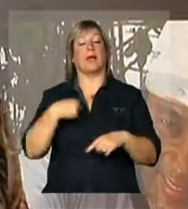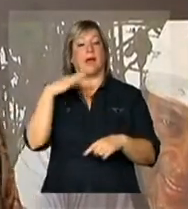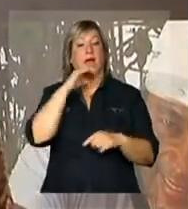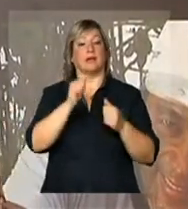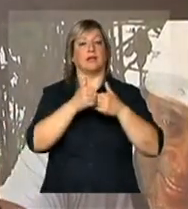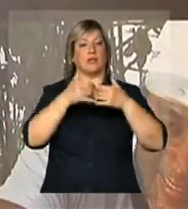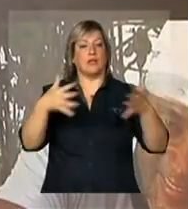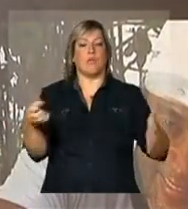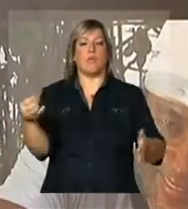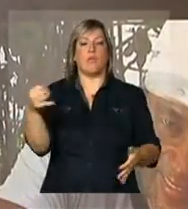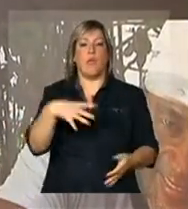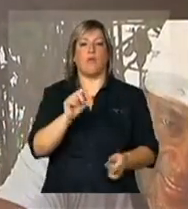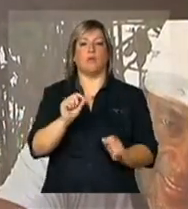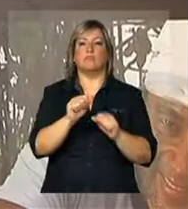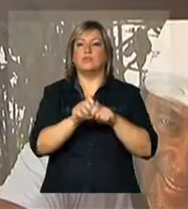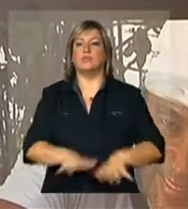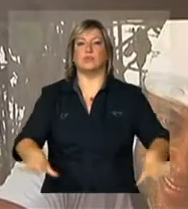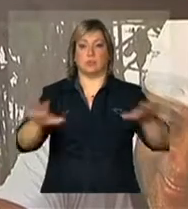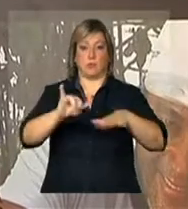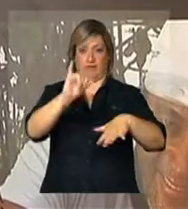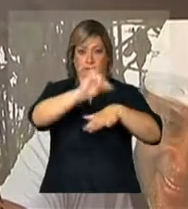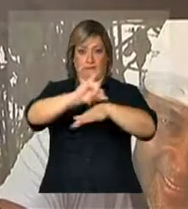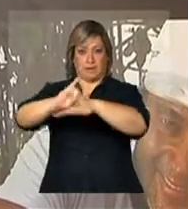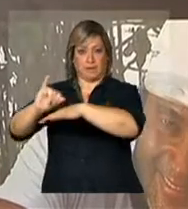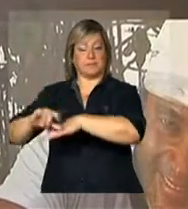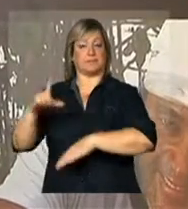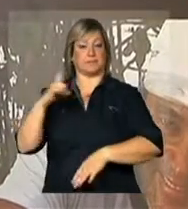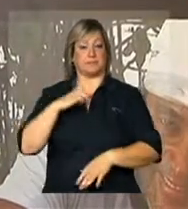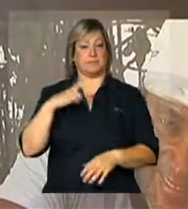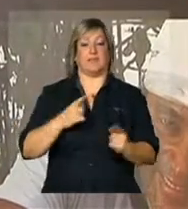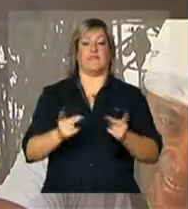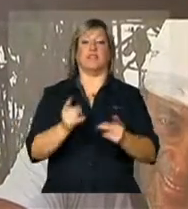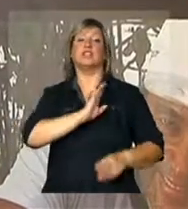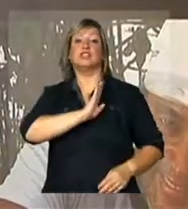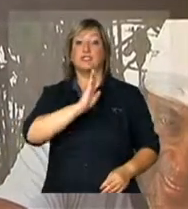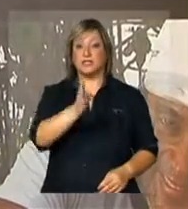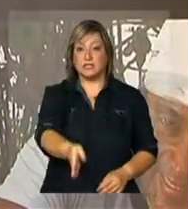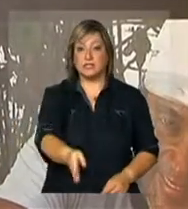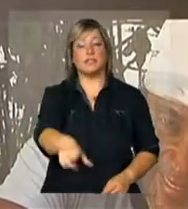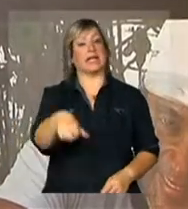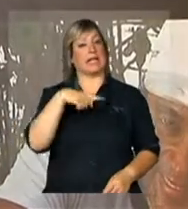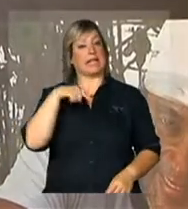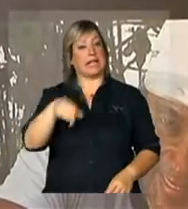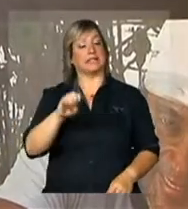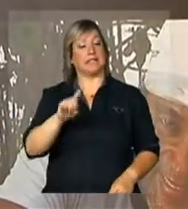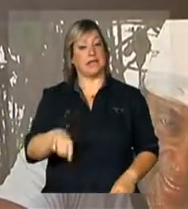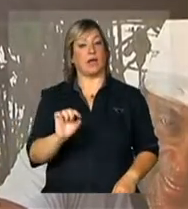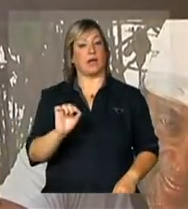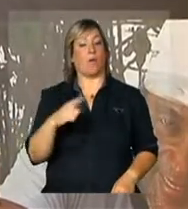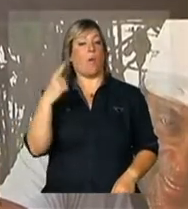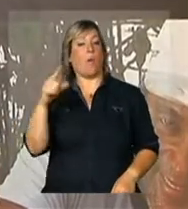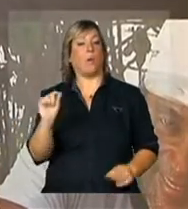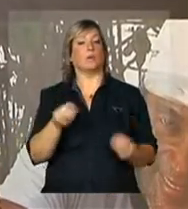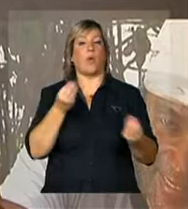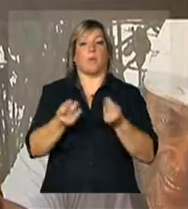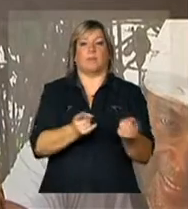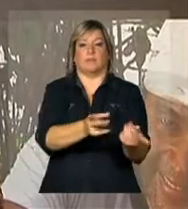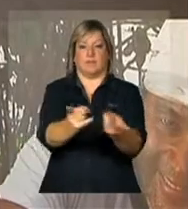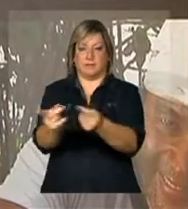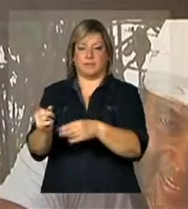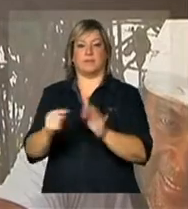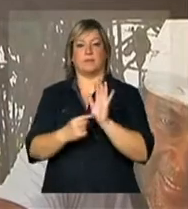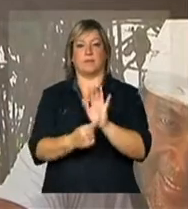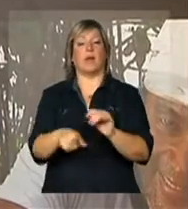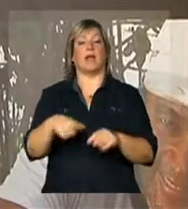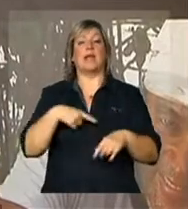de distribuição. Então, as feiras, por exemplo, são canais de venda direta. Isso é um outro canal de distribuição. Os